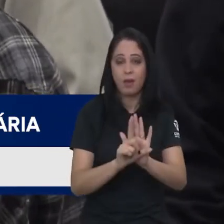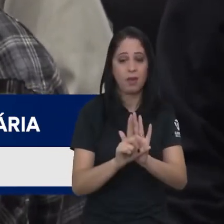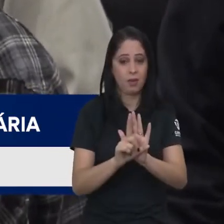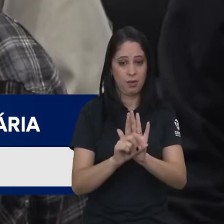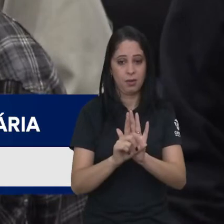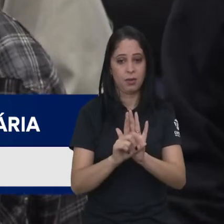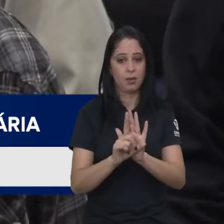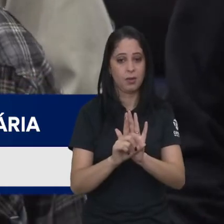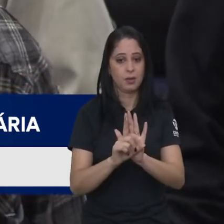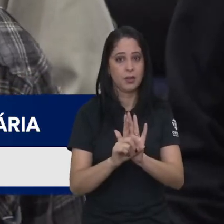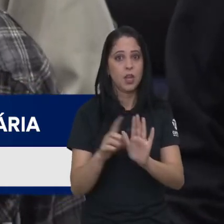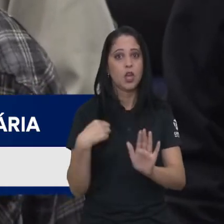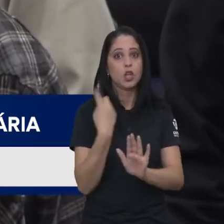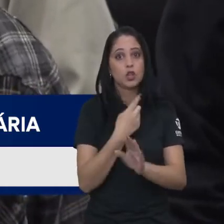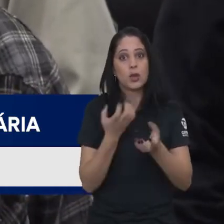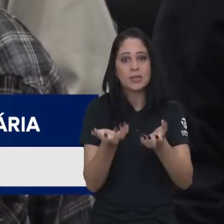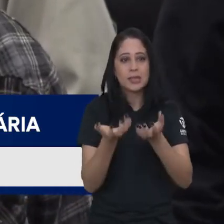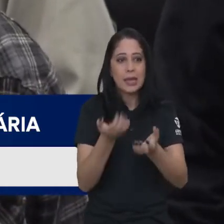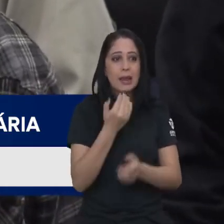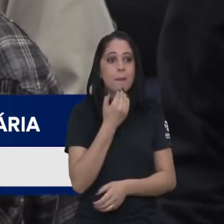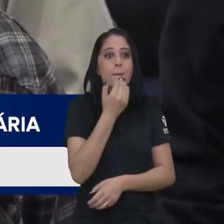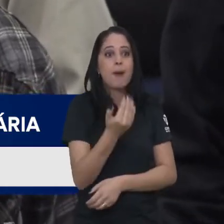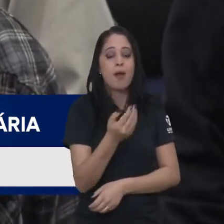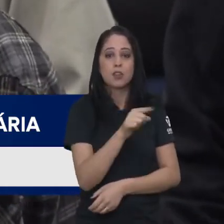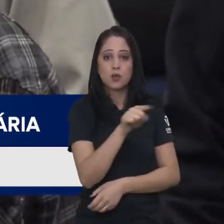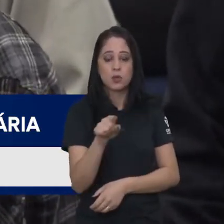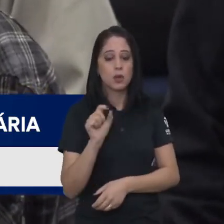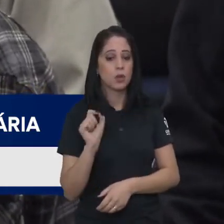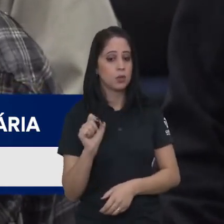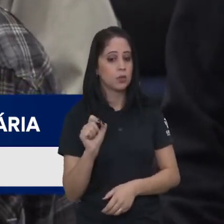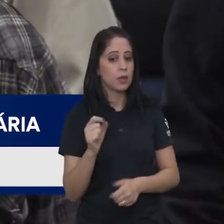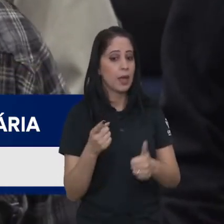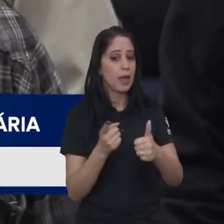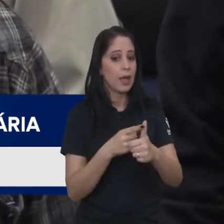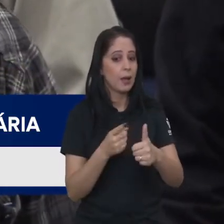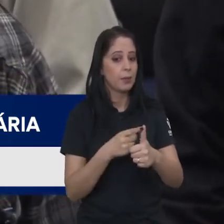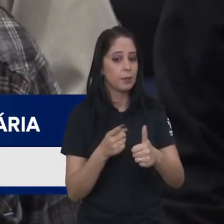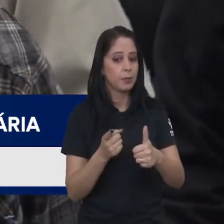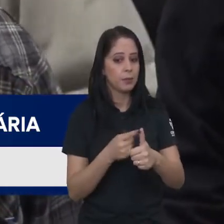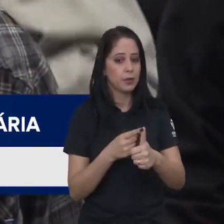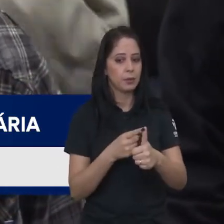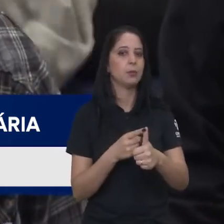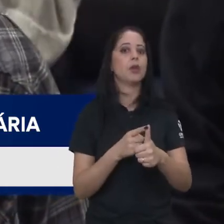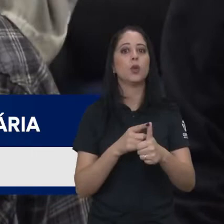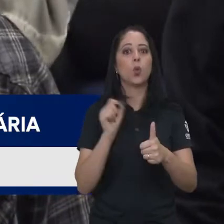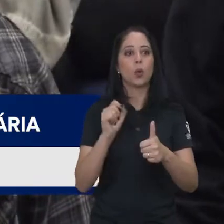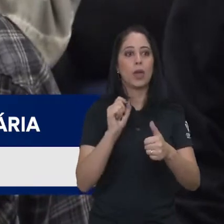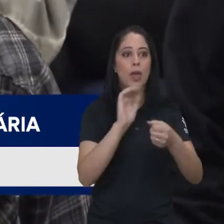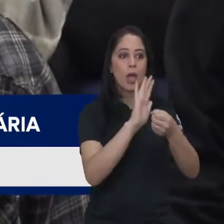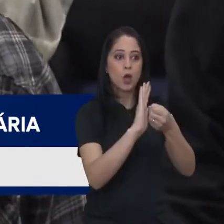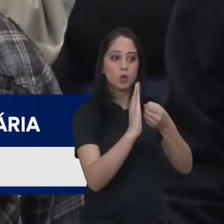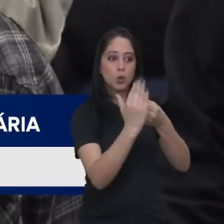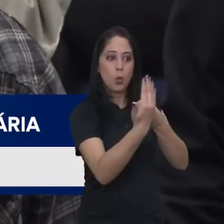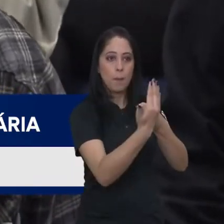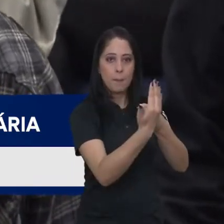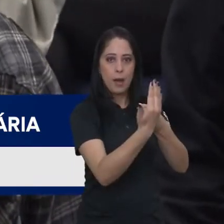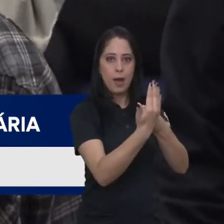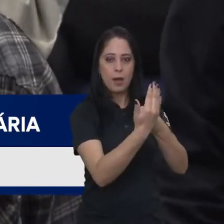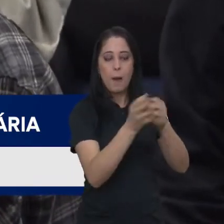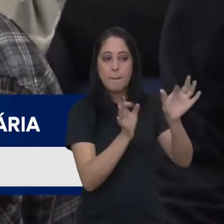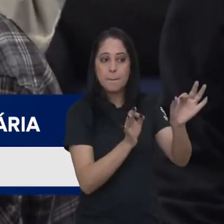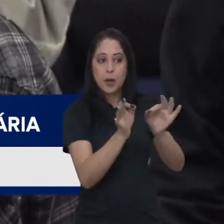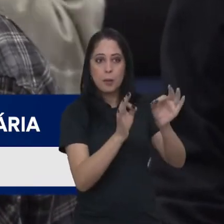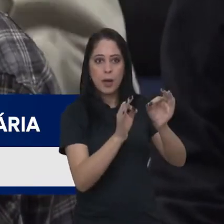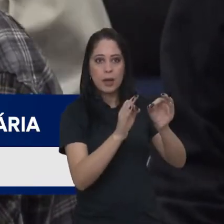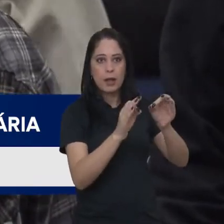certo? E uma delas, Tomás, que a gente queria estar exigindo aqui, primeiro, que é o plano de macro-drenagem do município. Esse plano